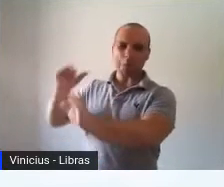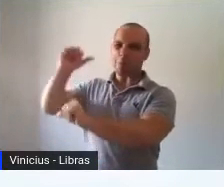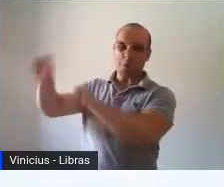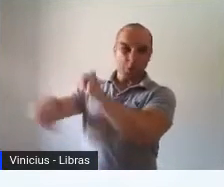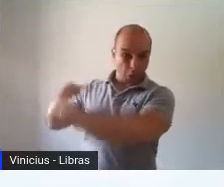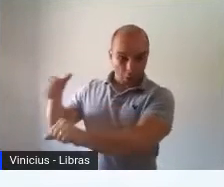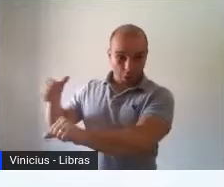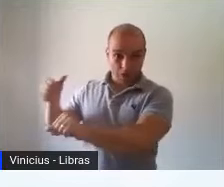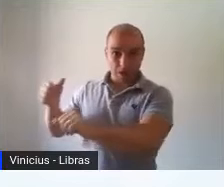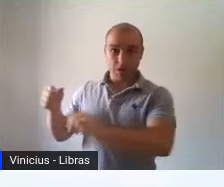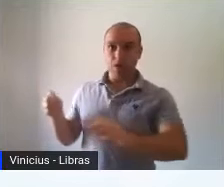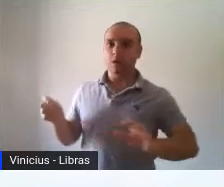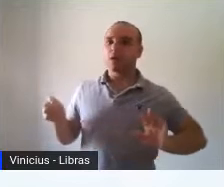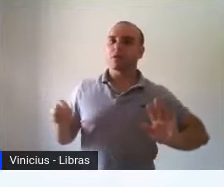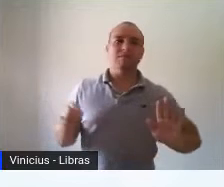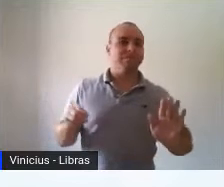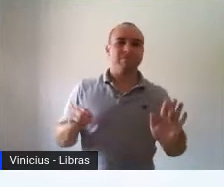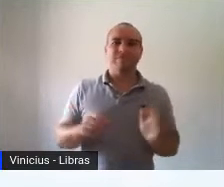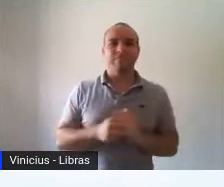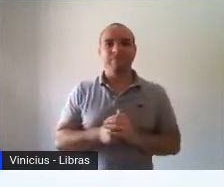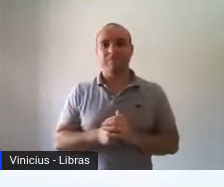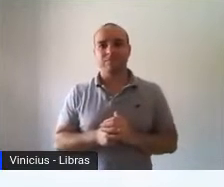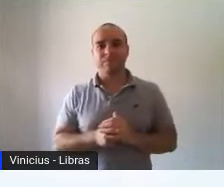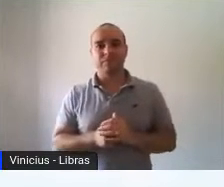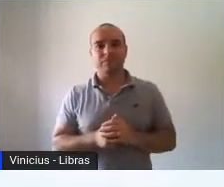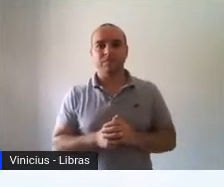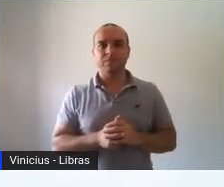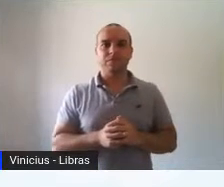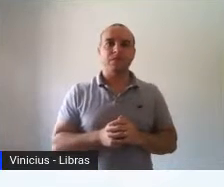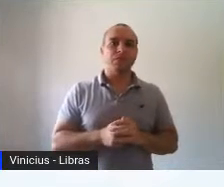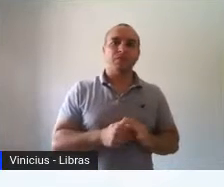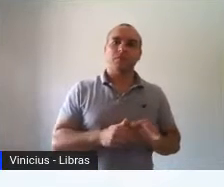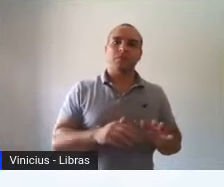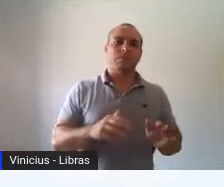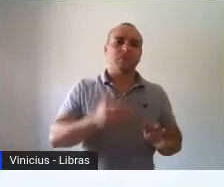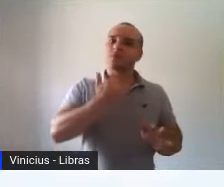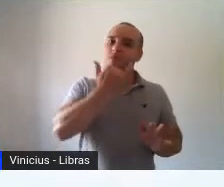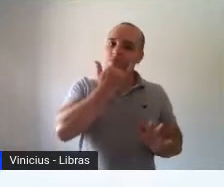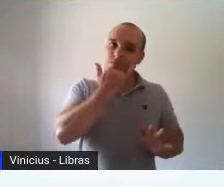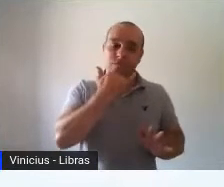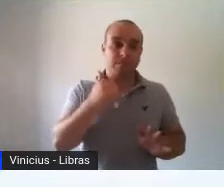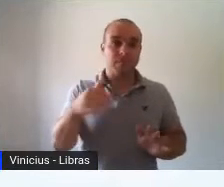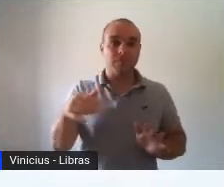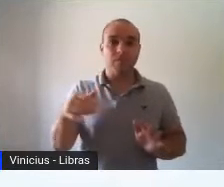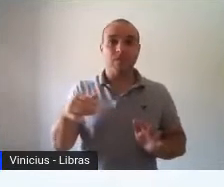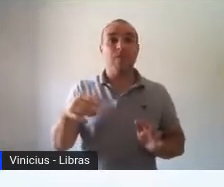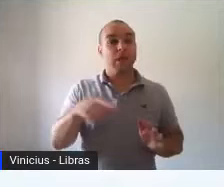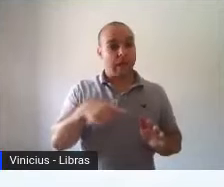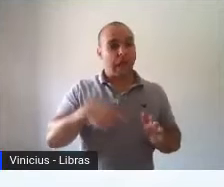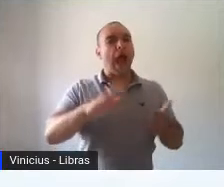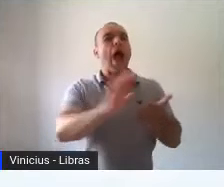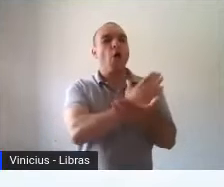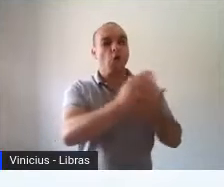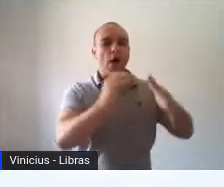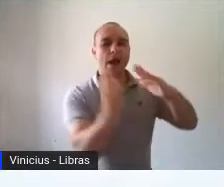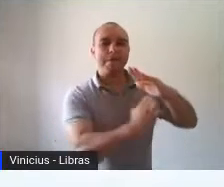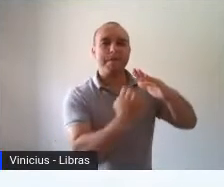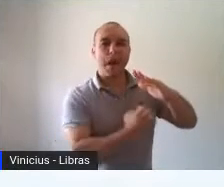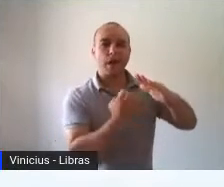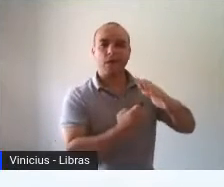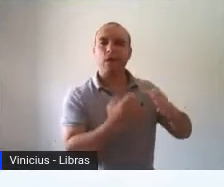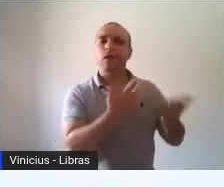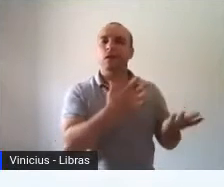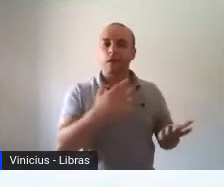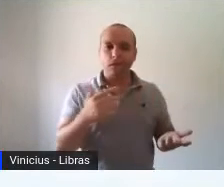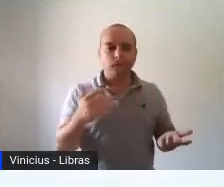forma, ele falou que a regra, o salário mínimo passou só em ser inflação, a gente comentava, não é regra isso. Isso, a Constituição impõe que você